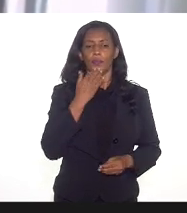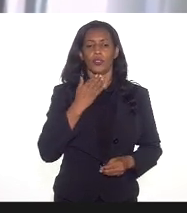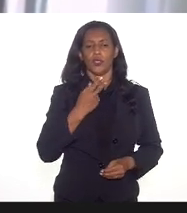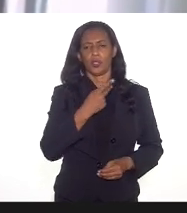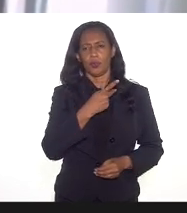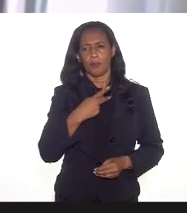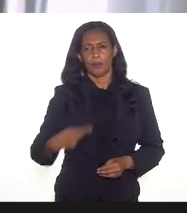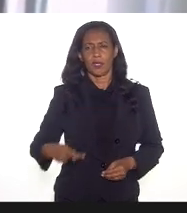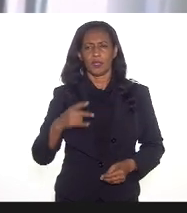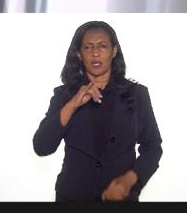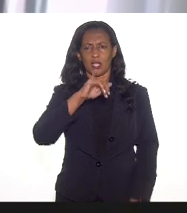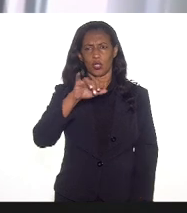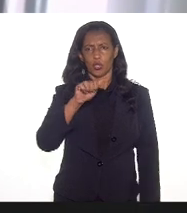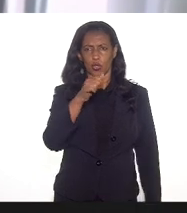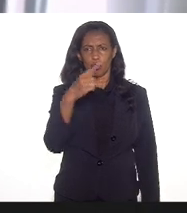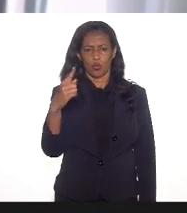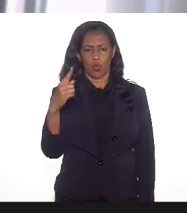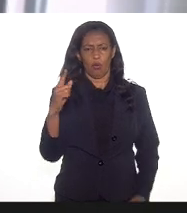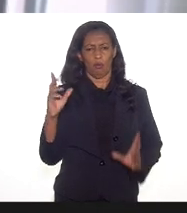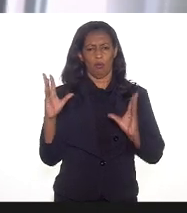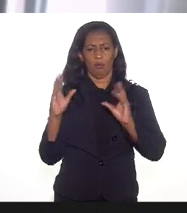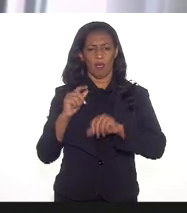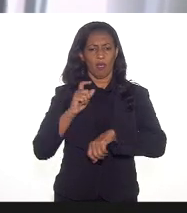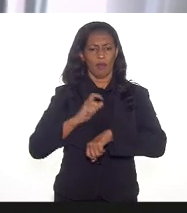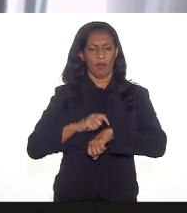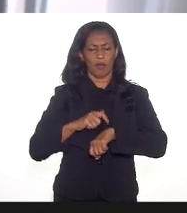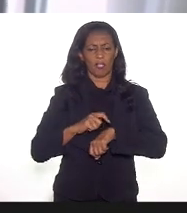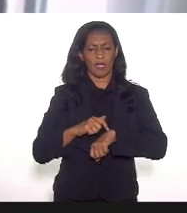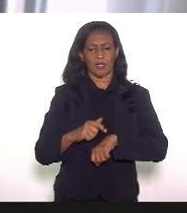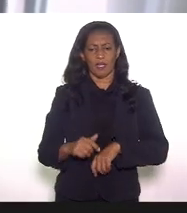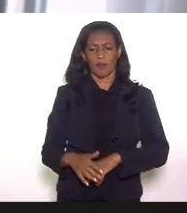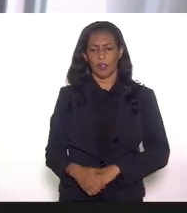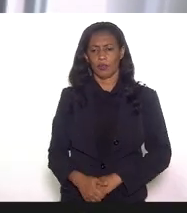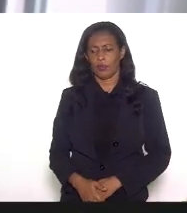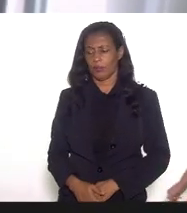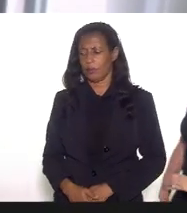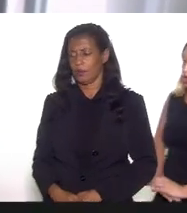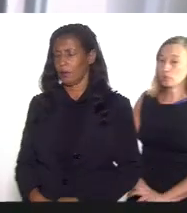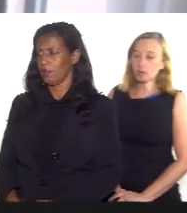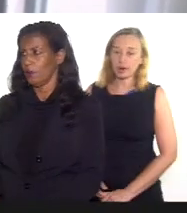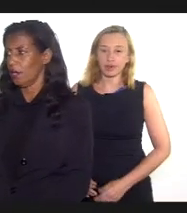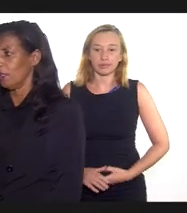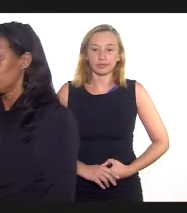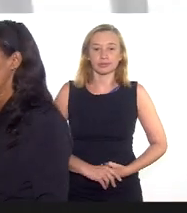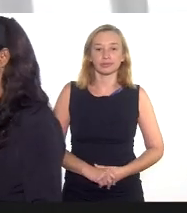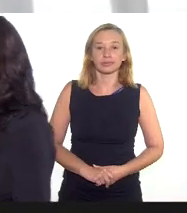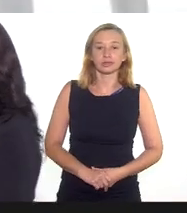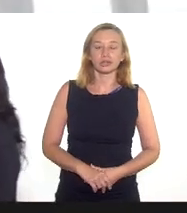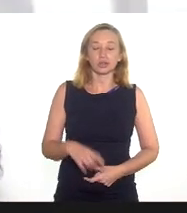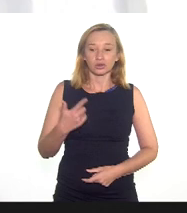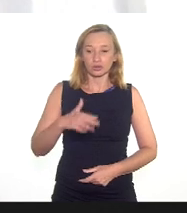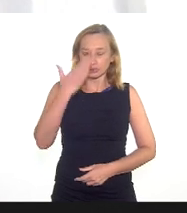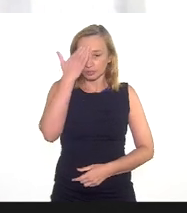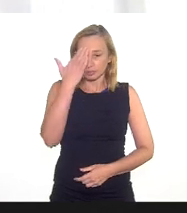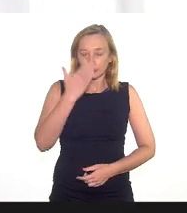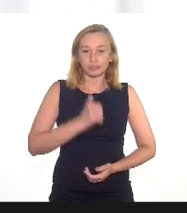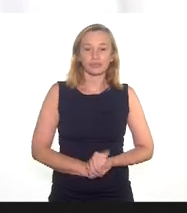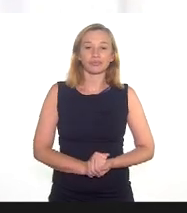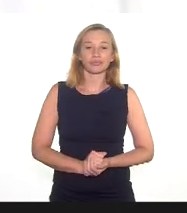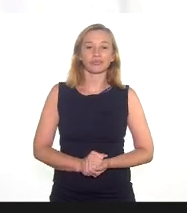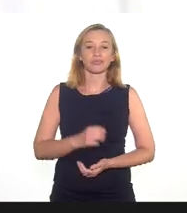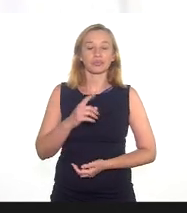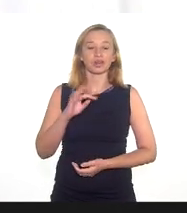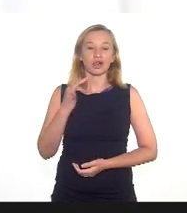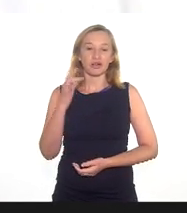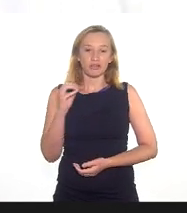suas considerações finais, rapidamente, nós estamos pressionados pelo horário do plenário. Perfeito. Mais uma vez, agradecer aos deputados Flávio Serafini e